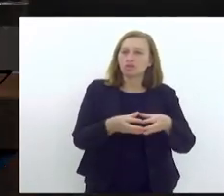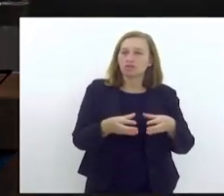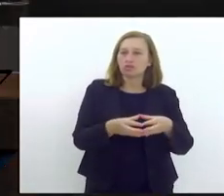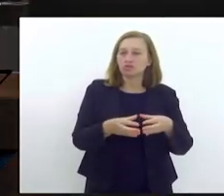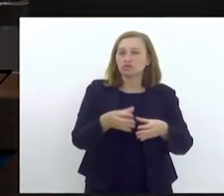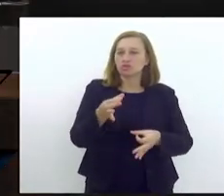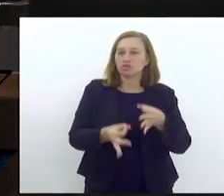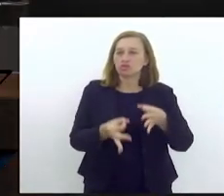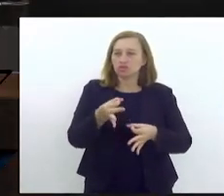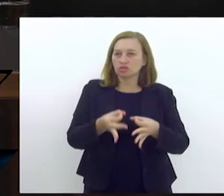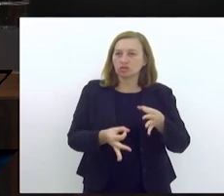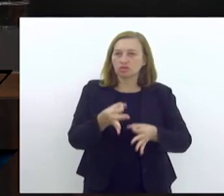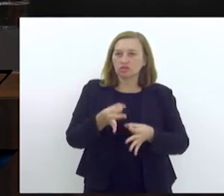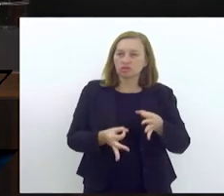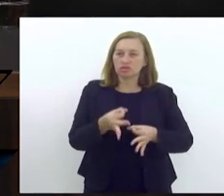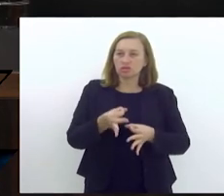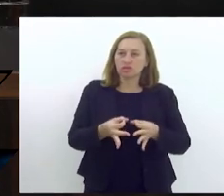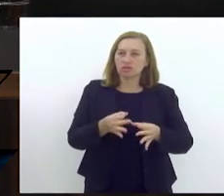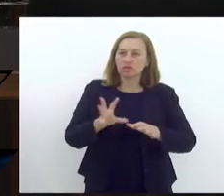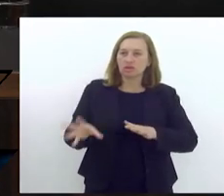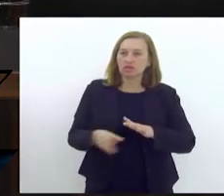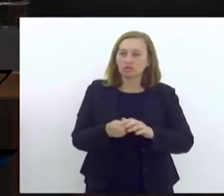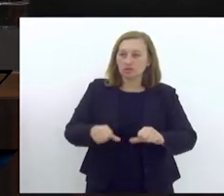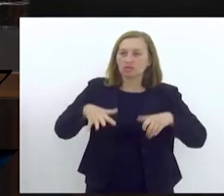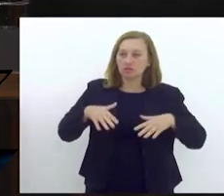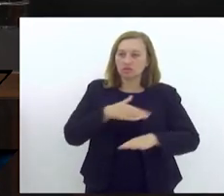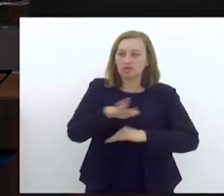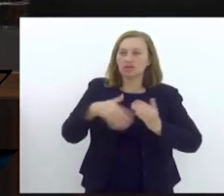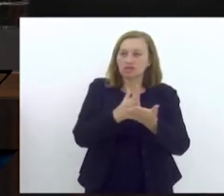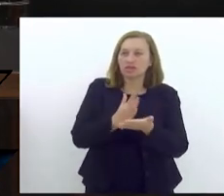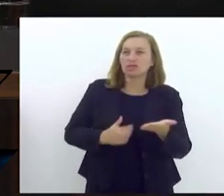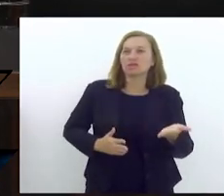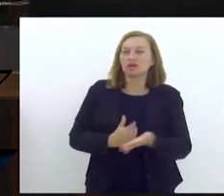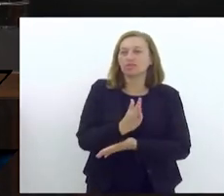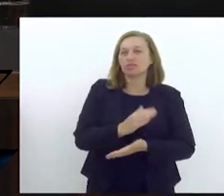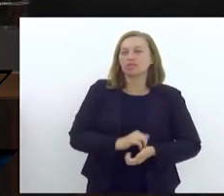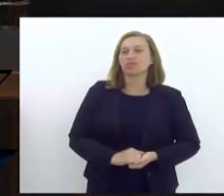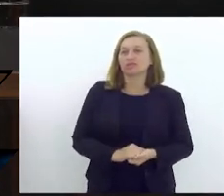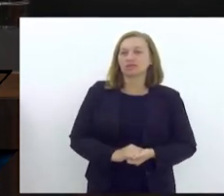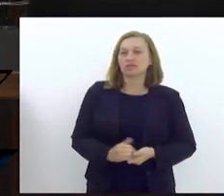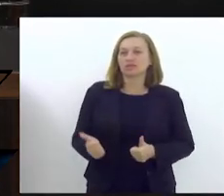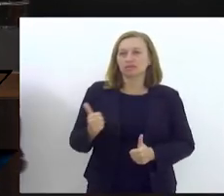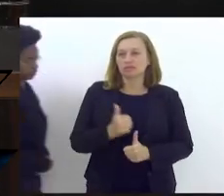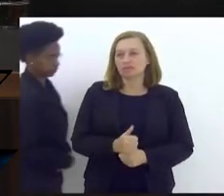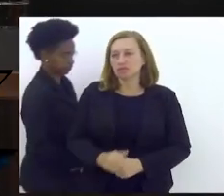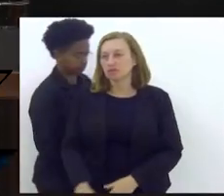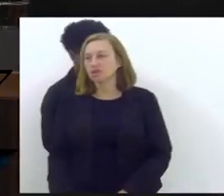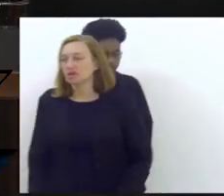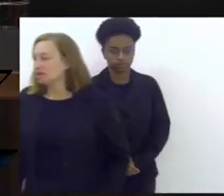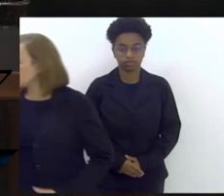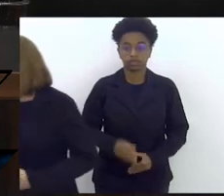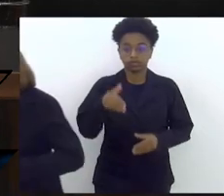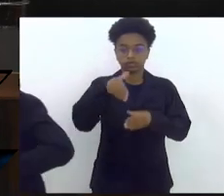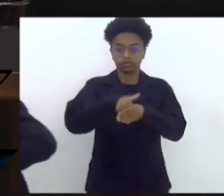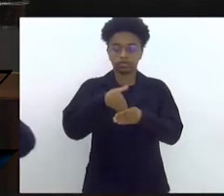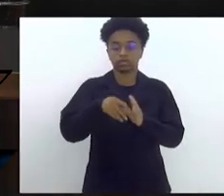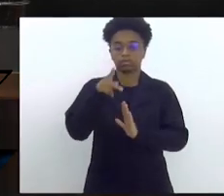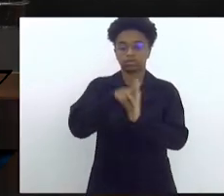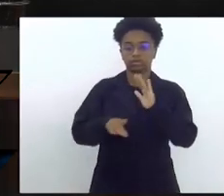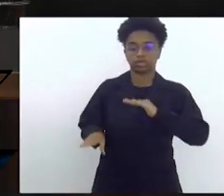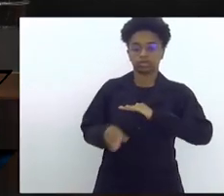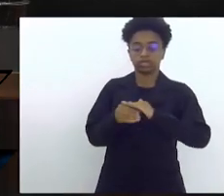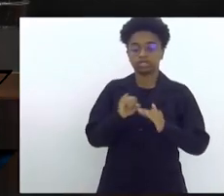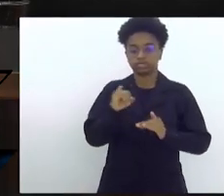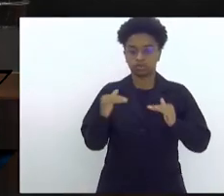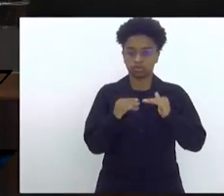de construção de Justiça as emendas de plenárias que a prova permanece Como estão aprovada em votação projeto assim emendados